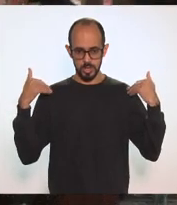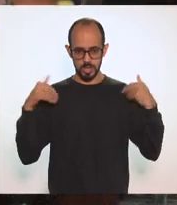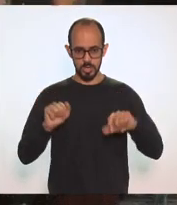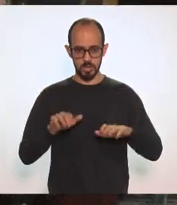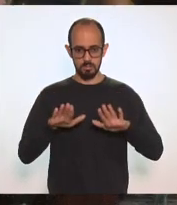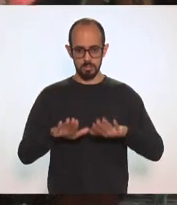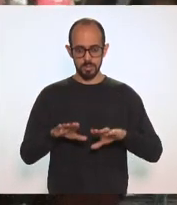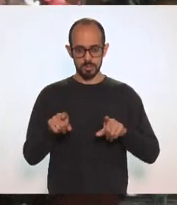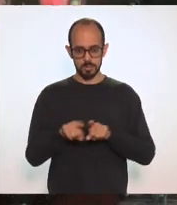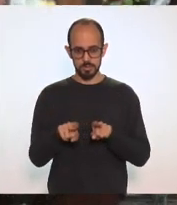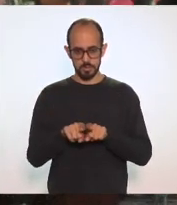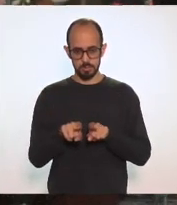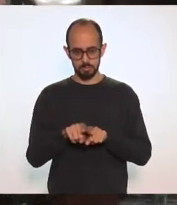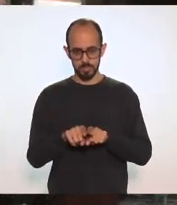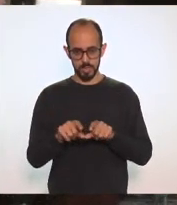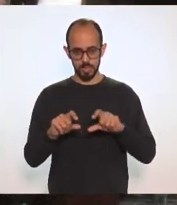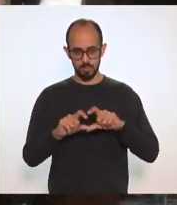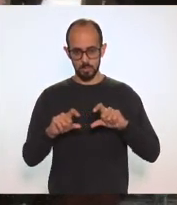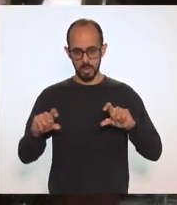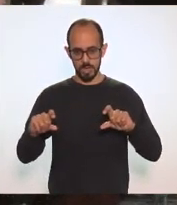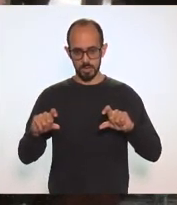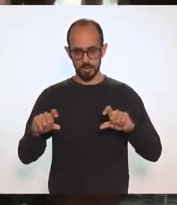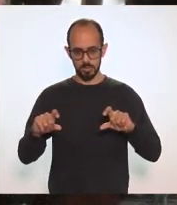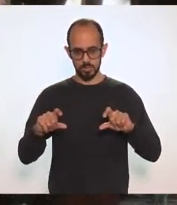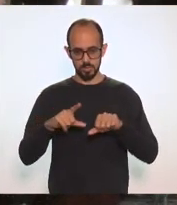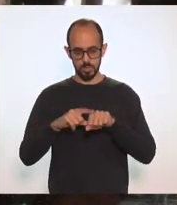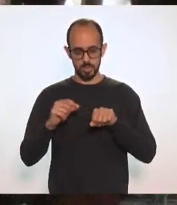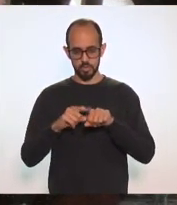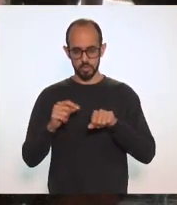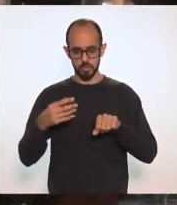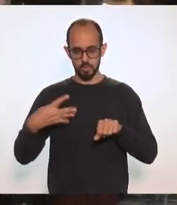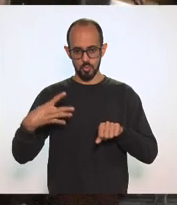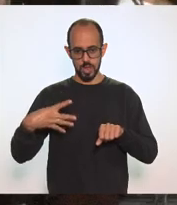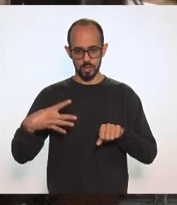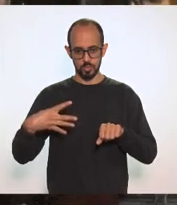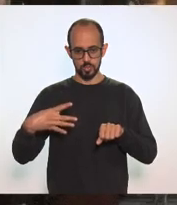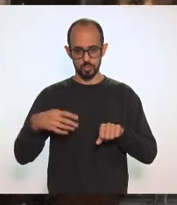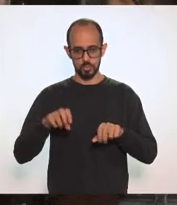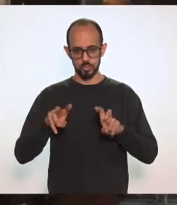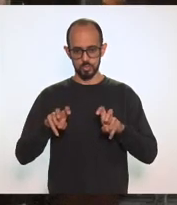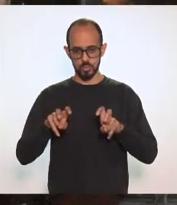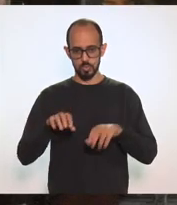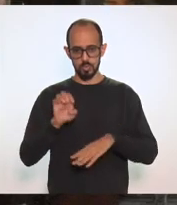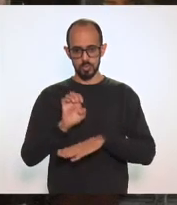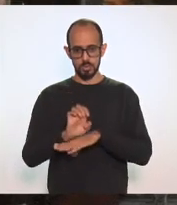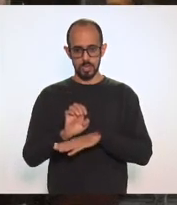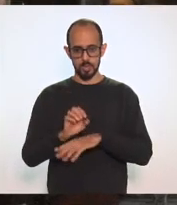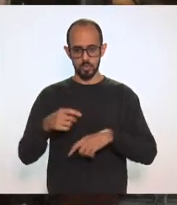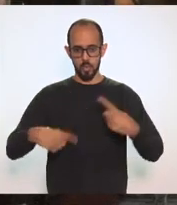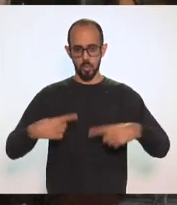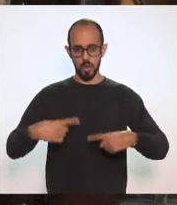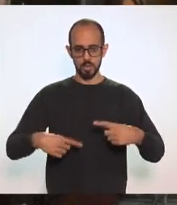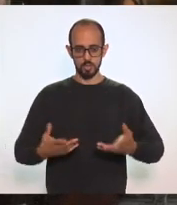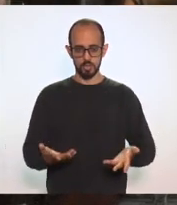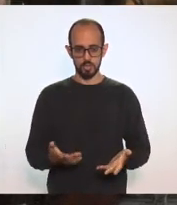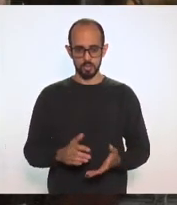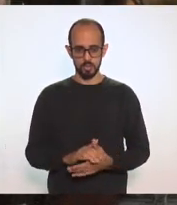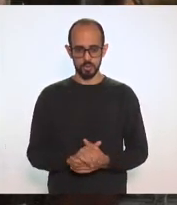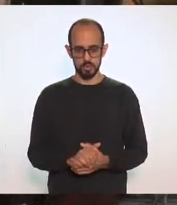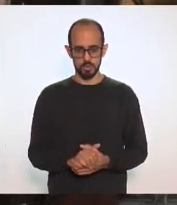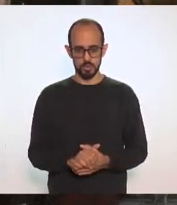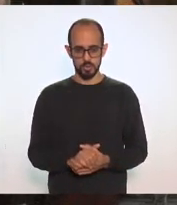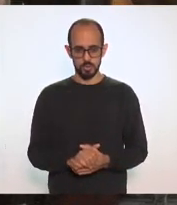Excepcionávamos no parágrafo do artigo 4º, questão do Estado concorrente. Foi isso que a gente. Nós acordamos lá.